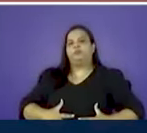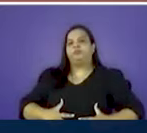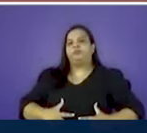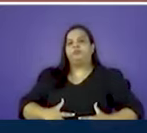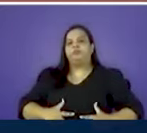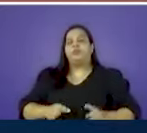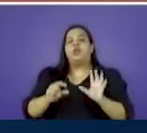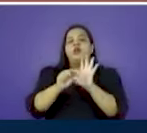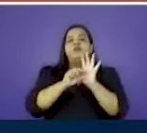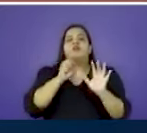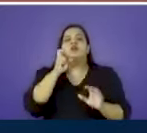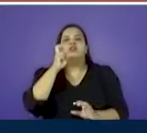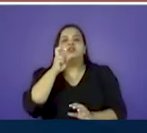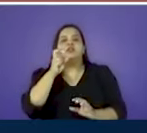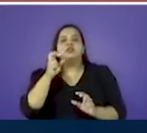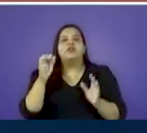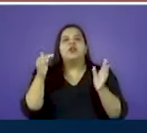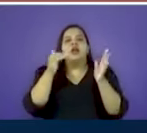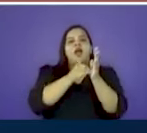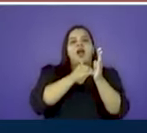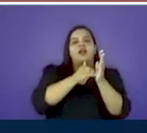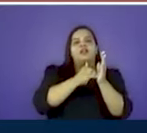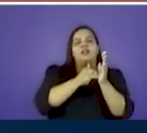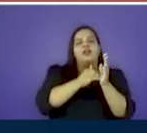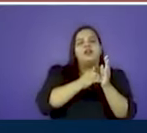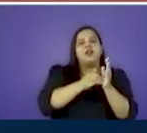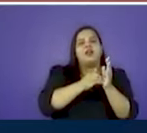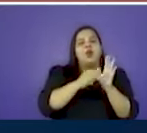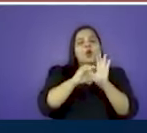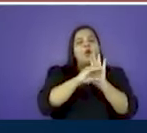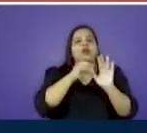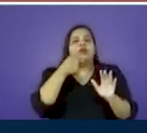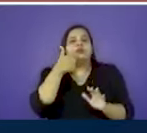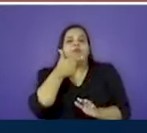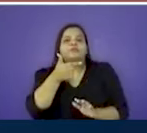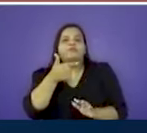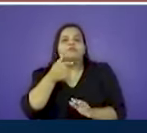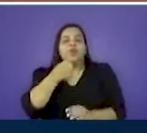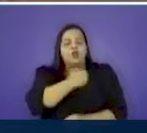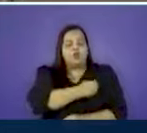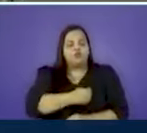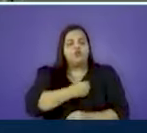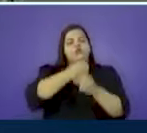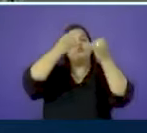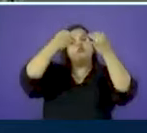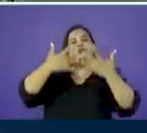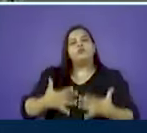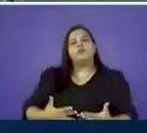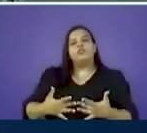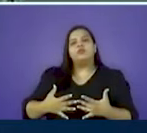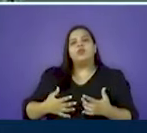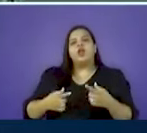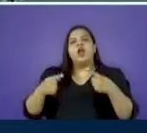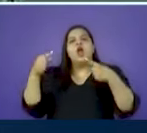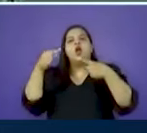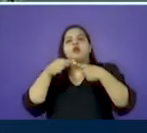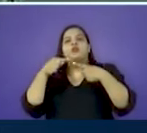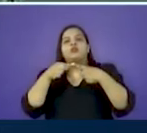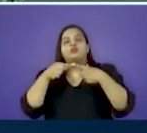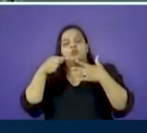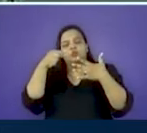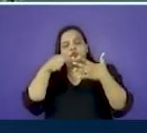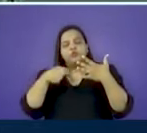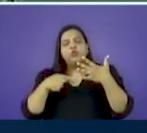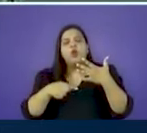Do verso 5 até o capítulo 2, verso 2, o apóstolo João, portanto, nos ensina a primeira atitude para